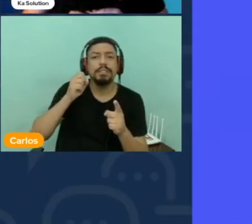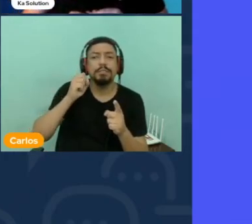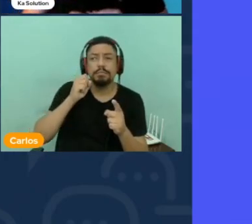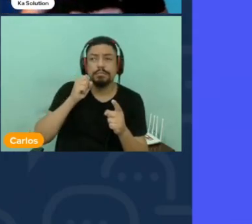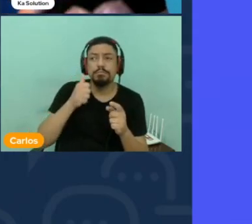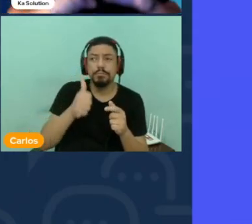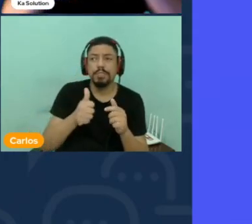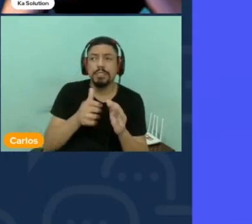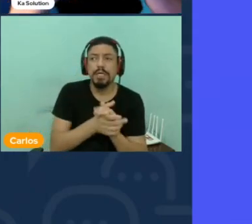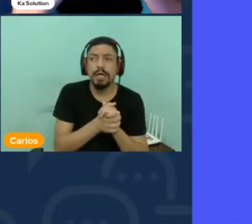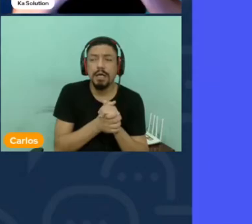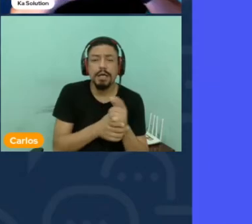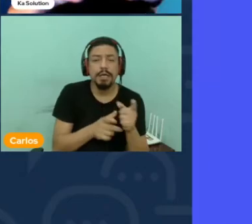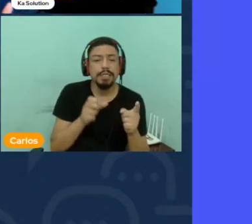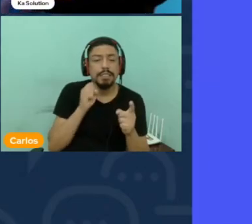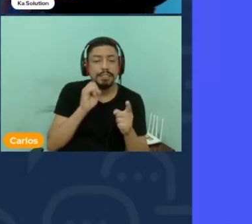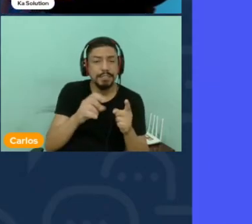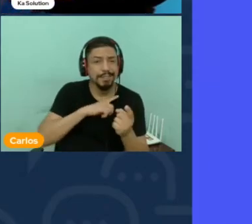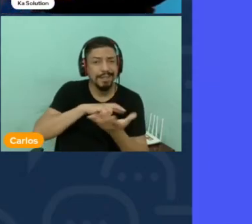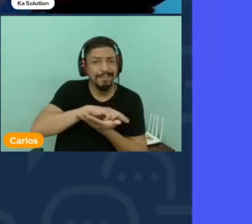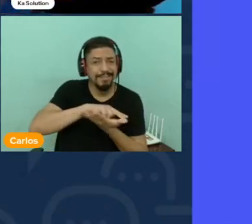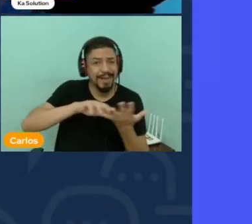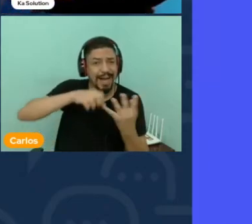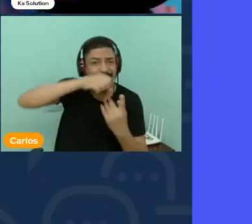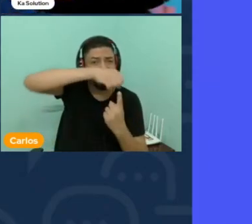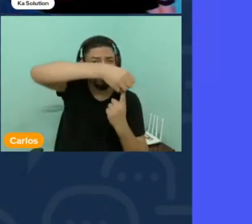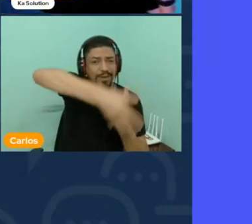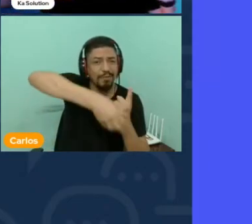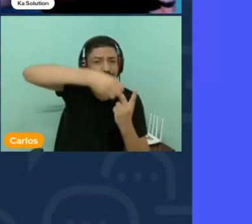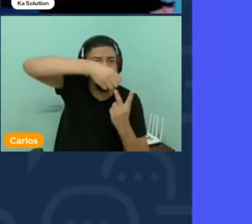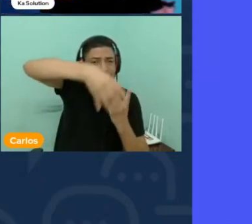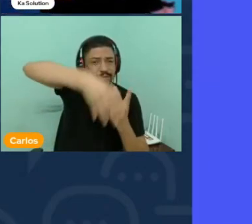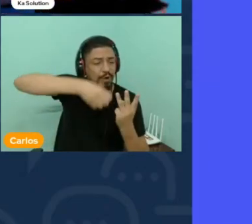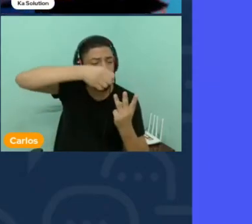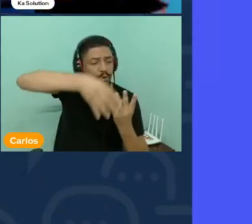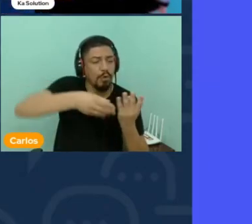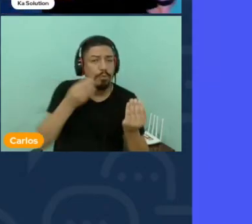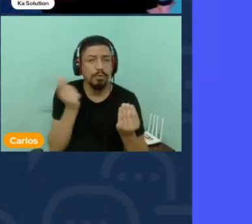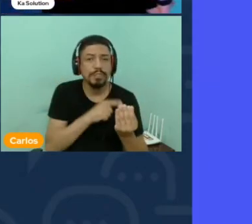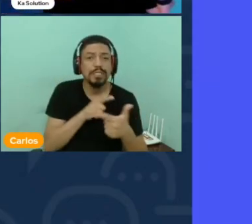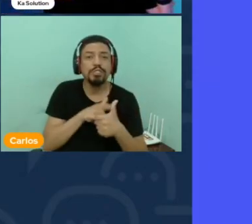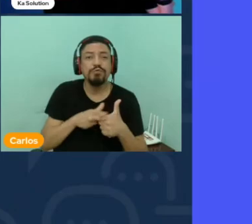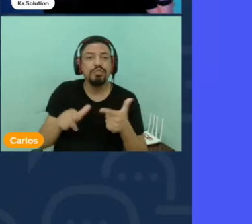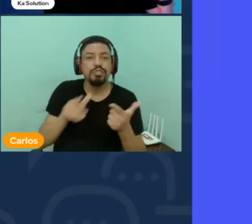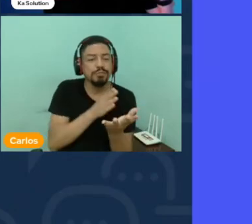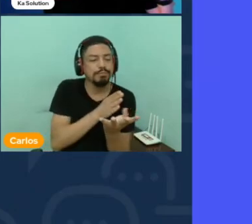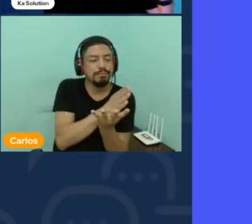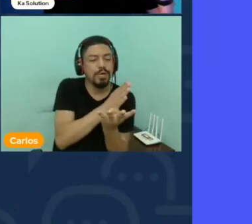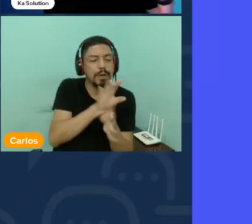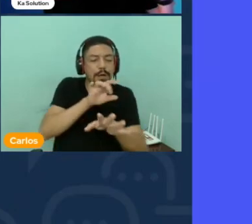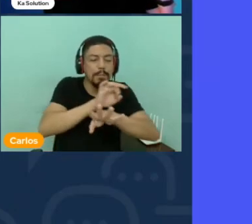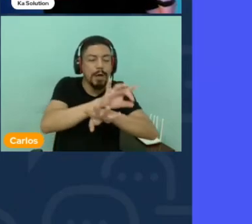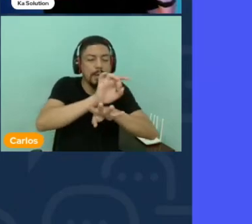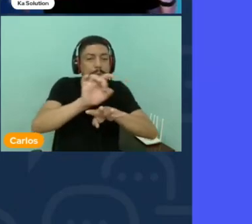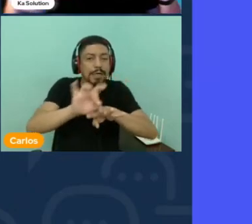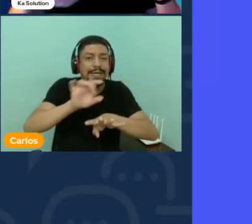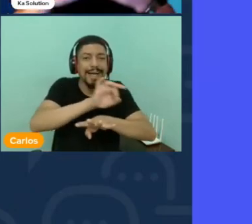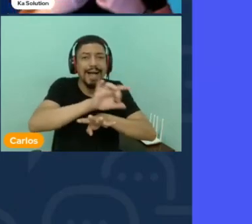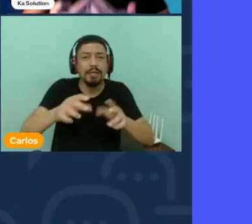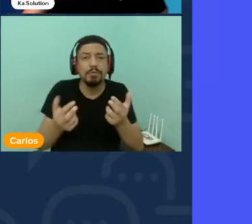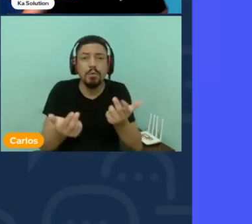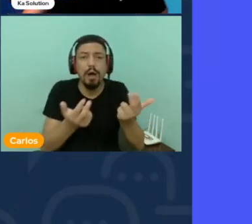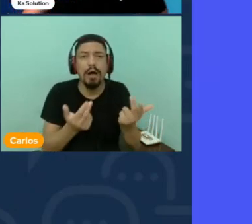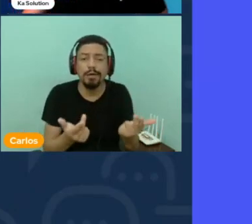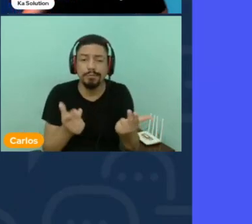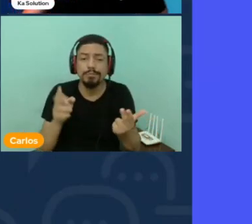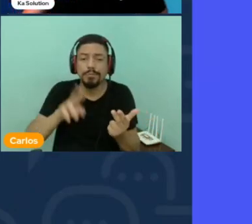diminui. E quando eu tenho vários servidores, como é que eu faço a distribuição igual das solicitações? Eu